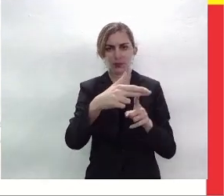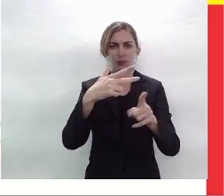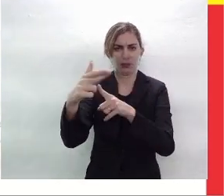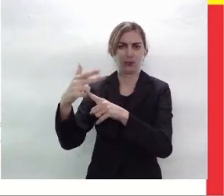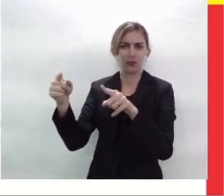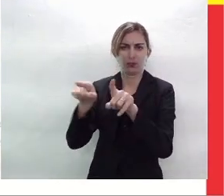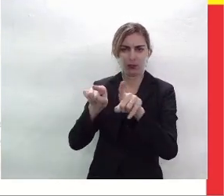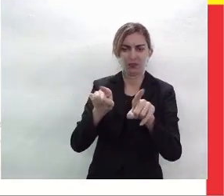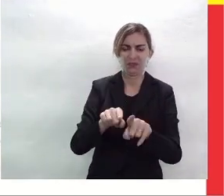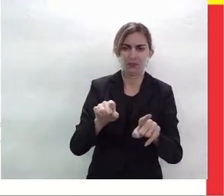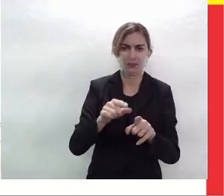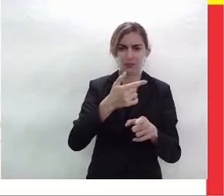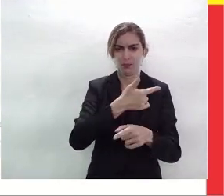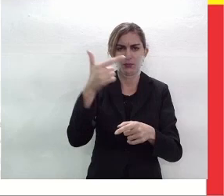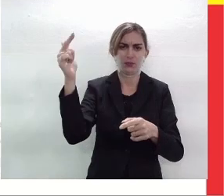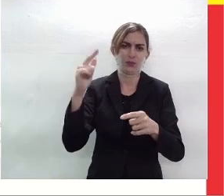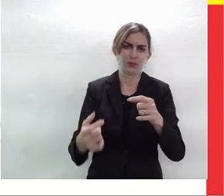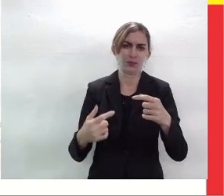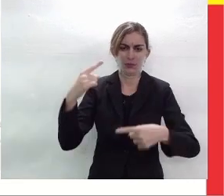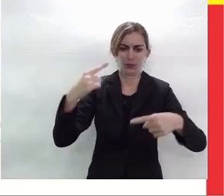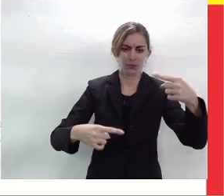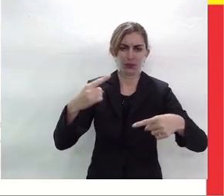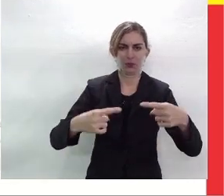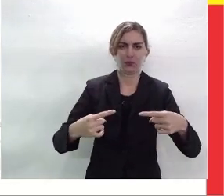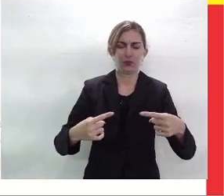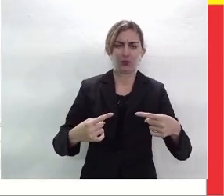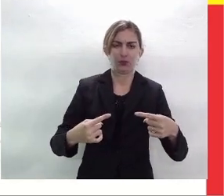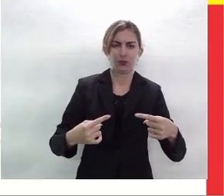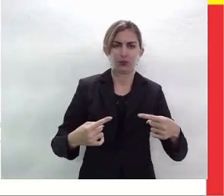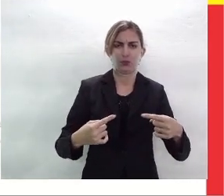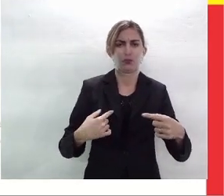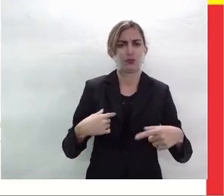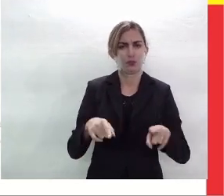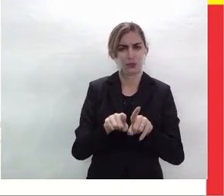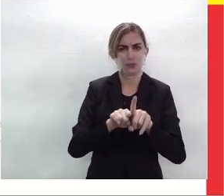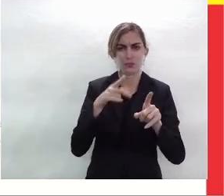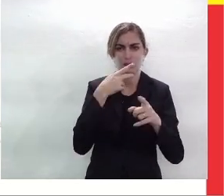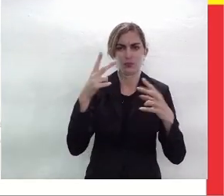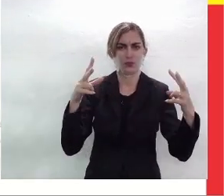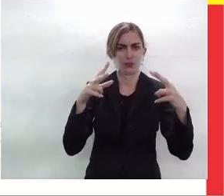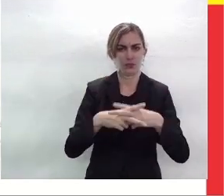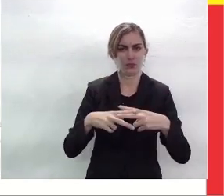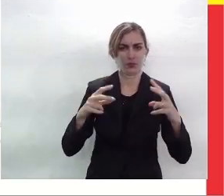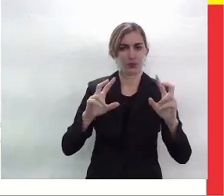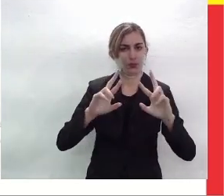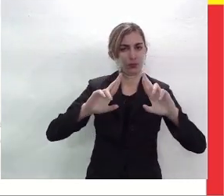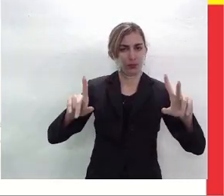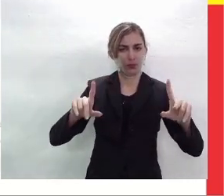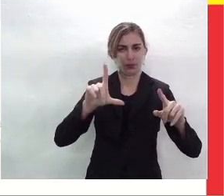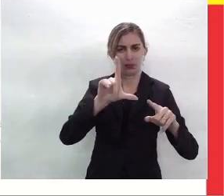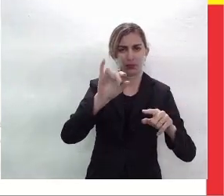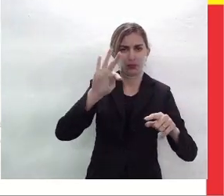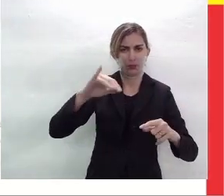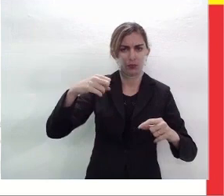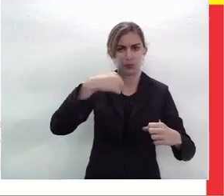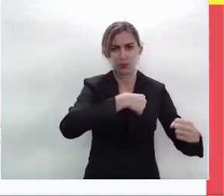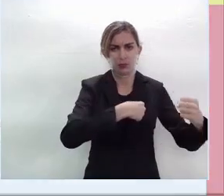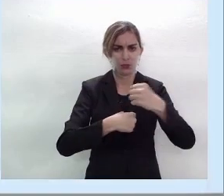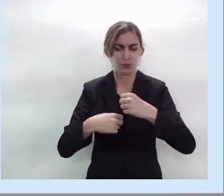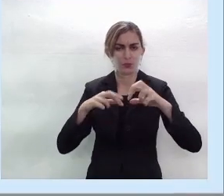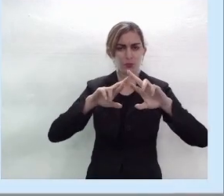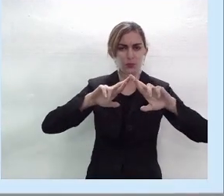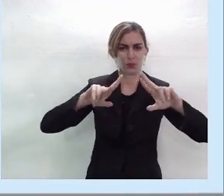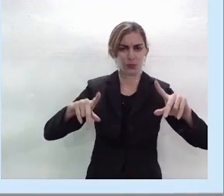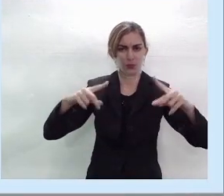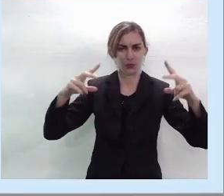conquistar outros territórios. Já existiam a luta. A gente também falou que luta é diferente de briga, né? Por que é diferente de